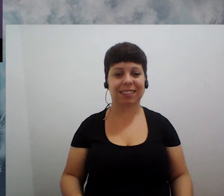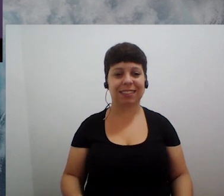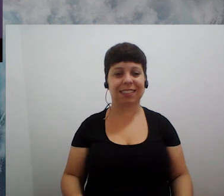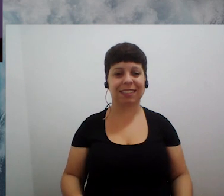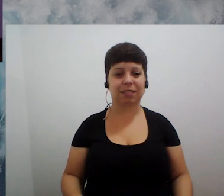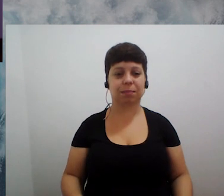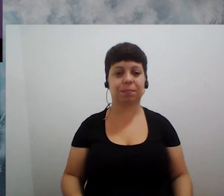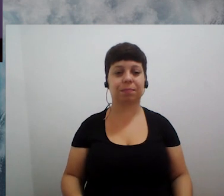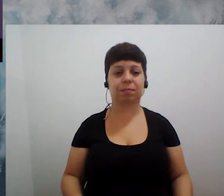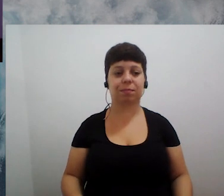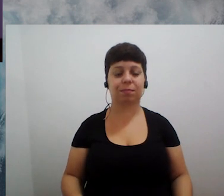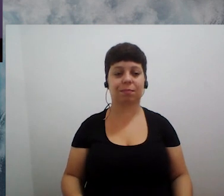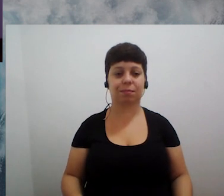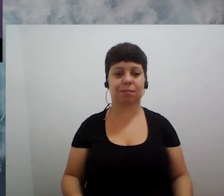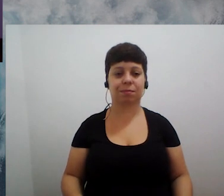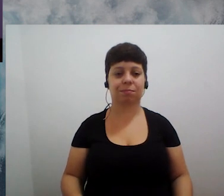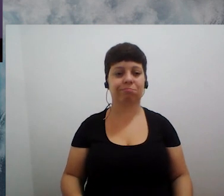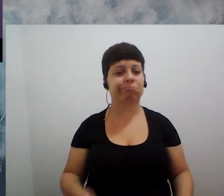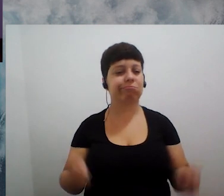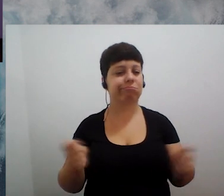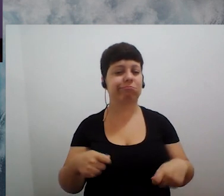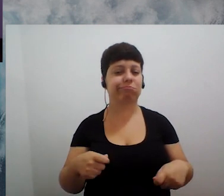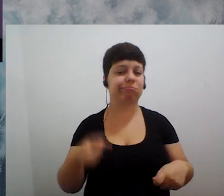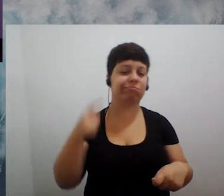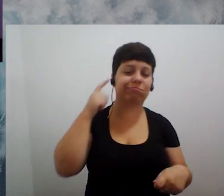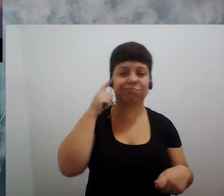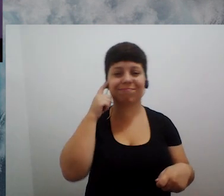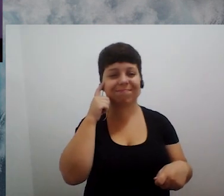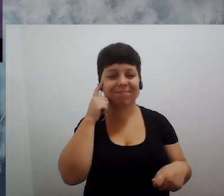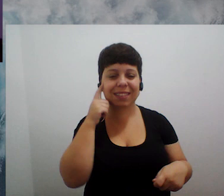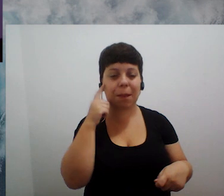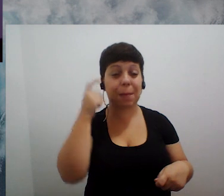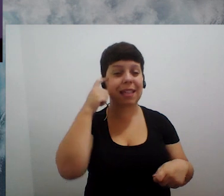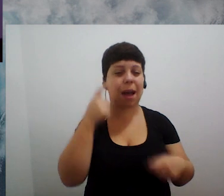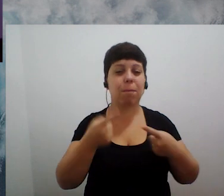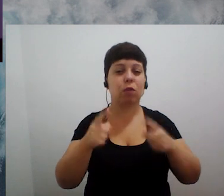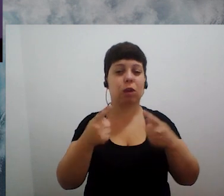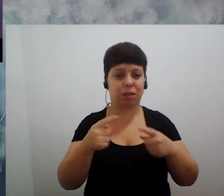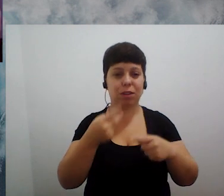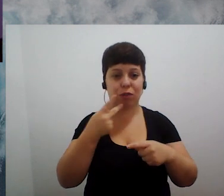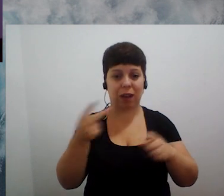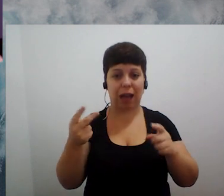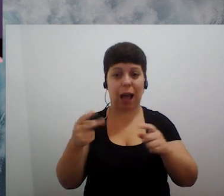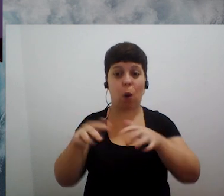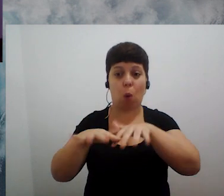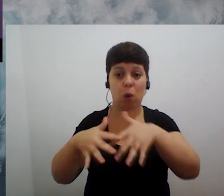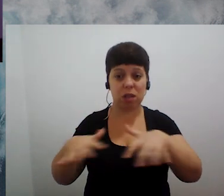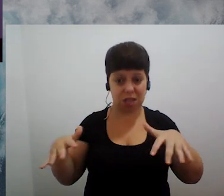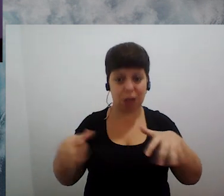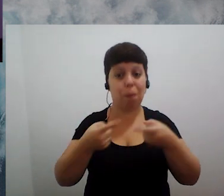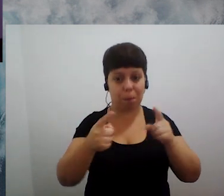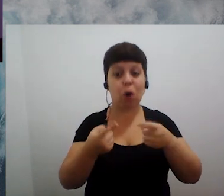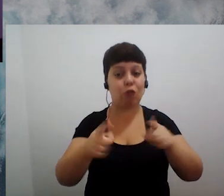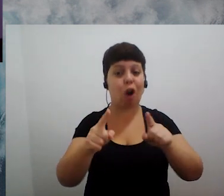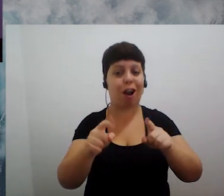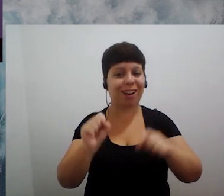distante. Isso permite, assim, né, que a gente possa fazer algumas provocações. E essa questão de tratar o oceano é uma provocação,